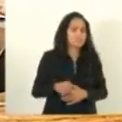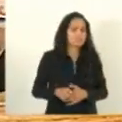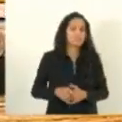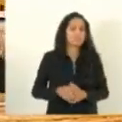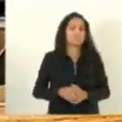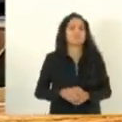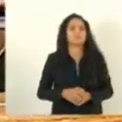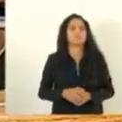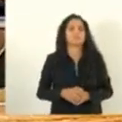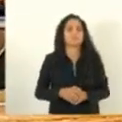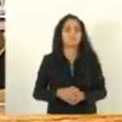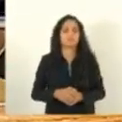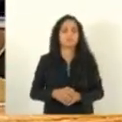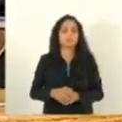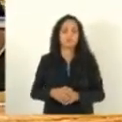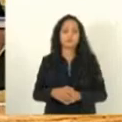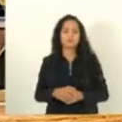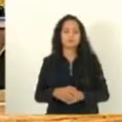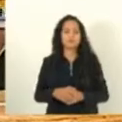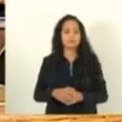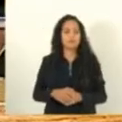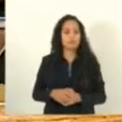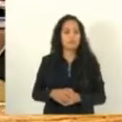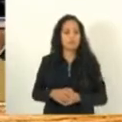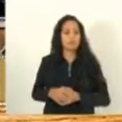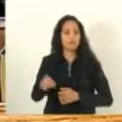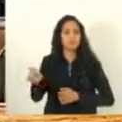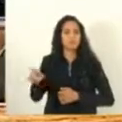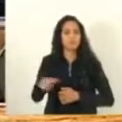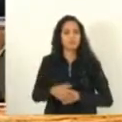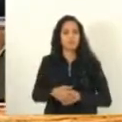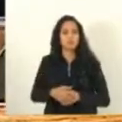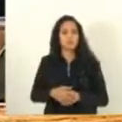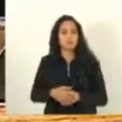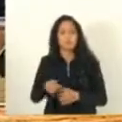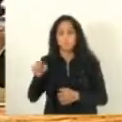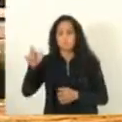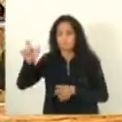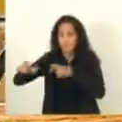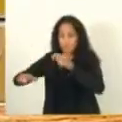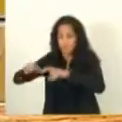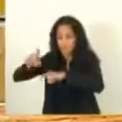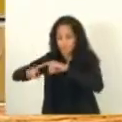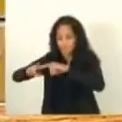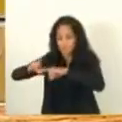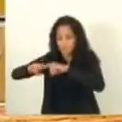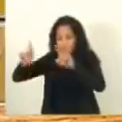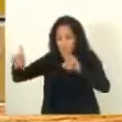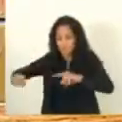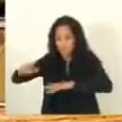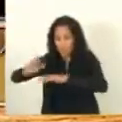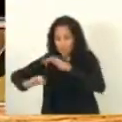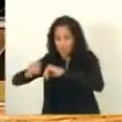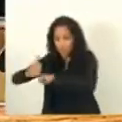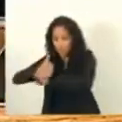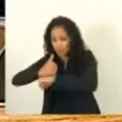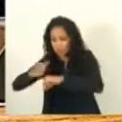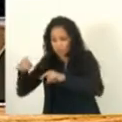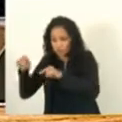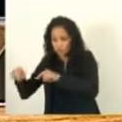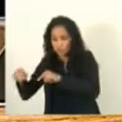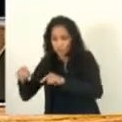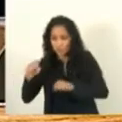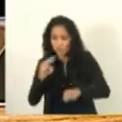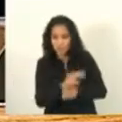é triste você tomar conta de pessoas de alta periculosidade. Não é bandidinho,